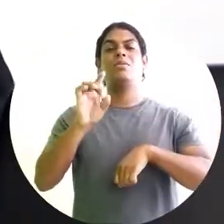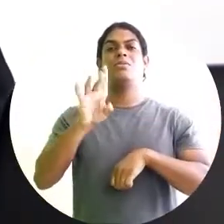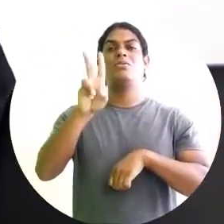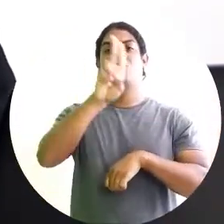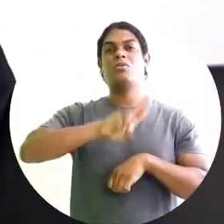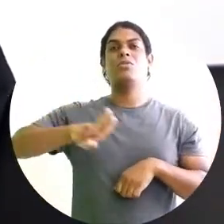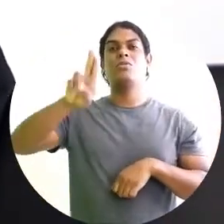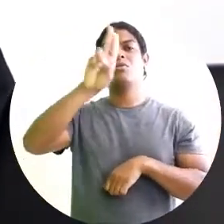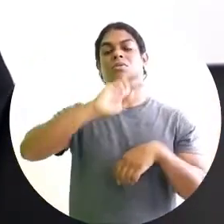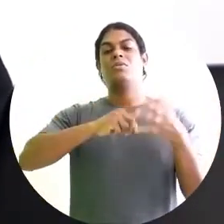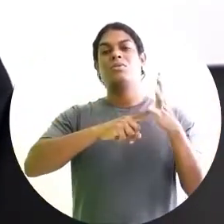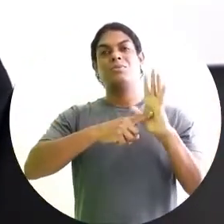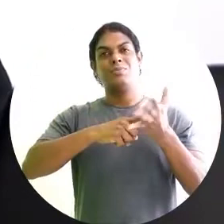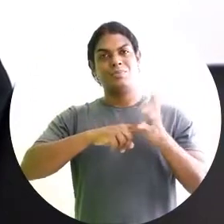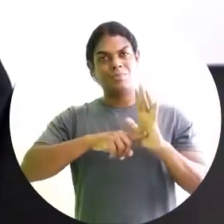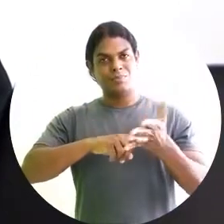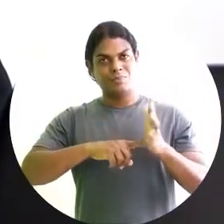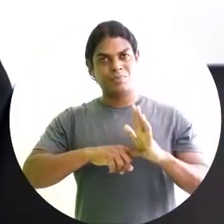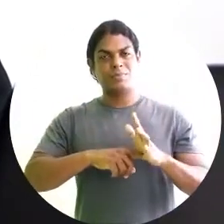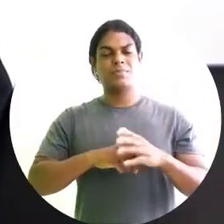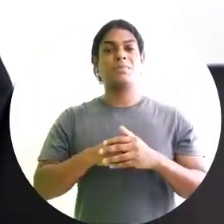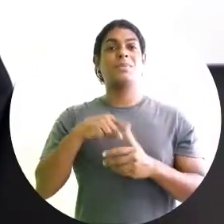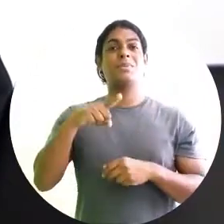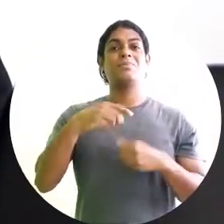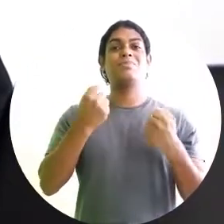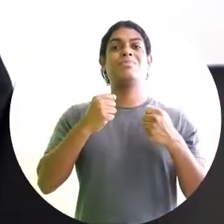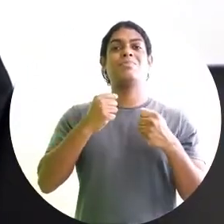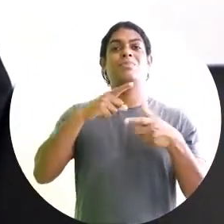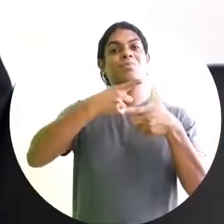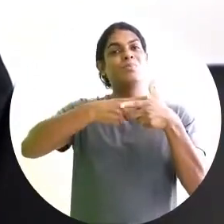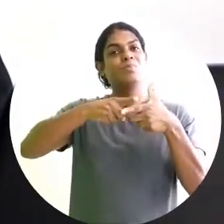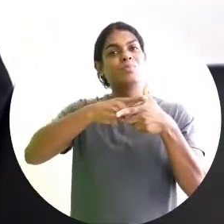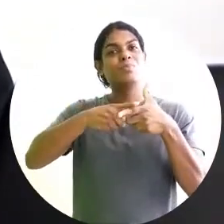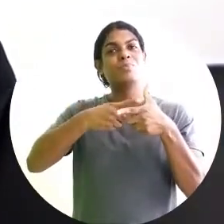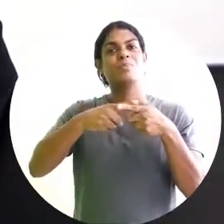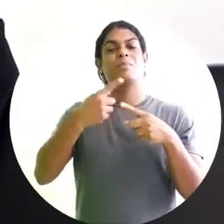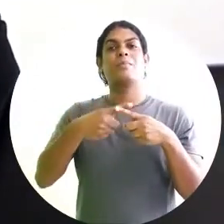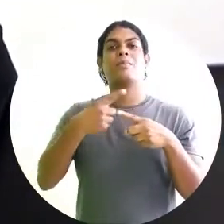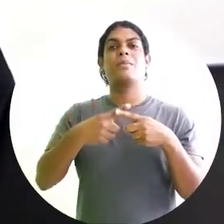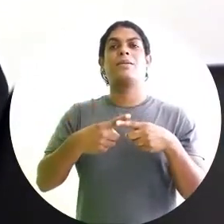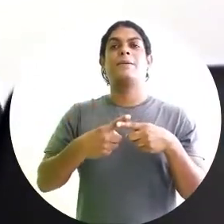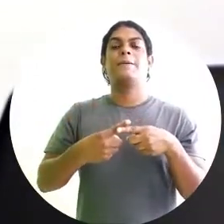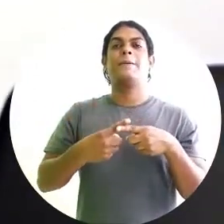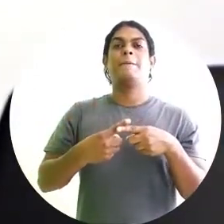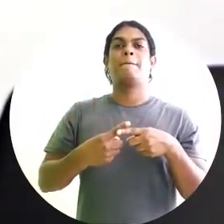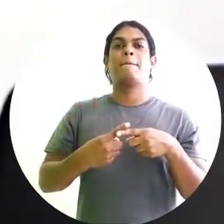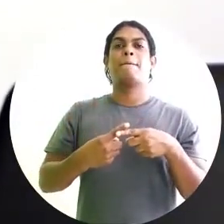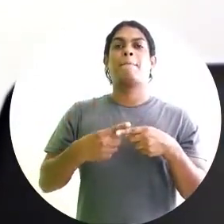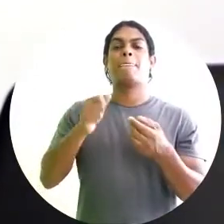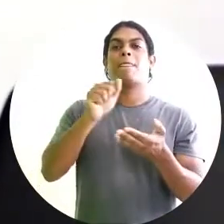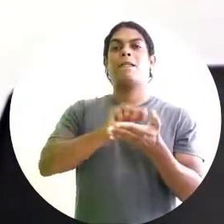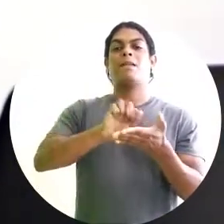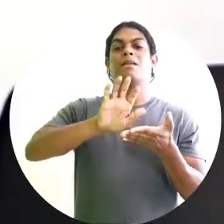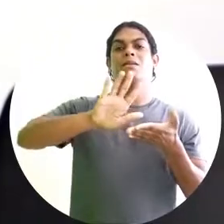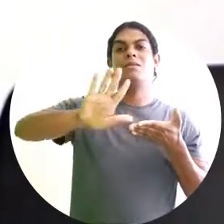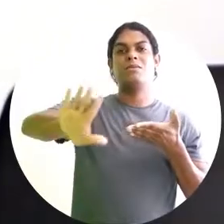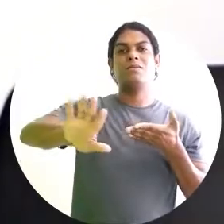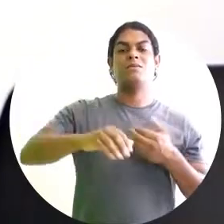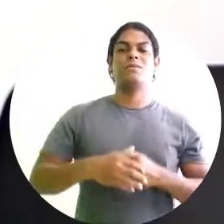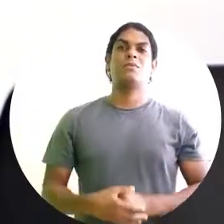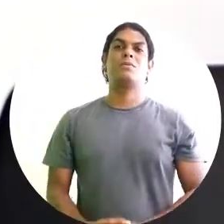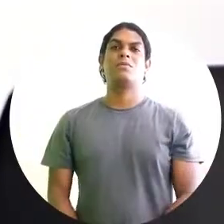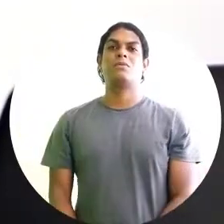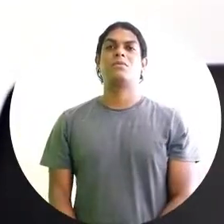final. Esse fato faz com que haja uma alta taxa de desemprego. Ora, como é que podemos resolver